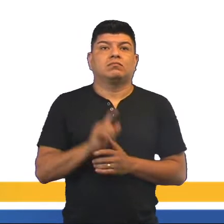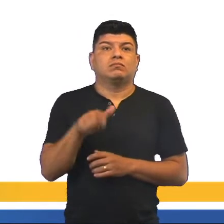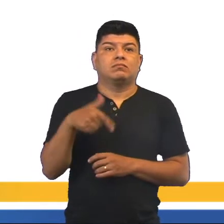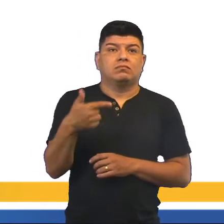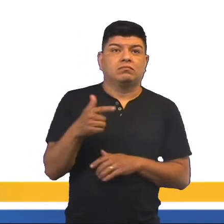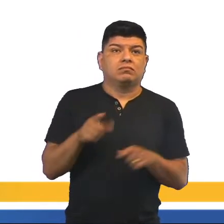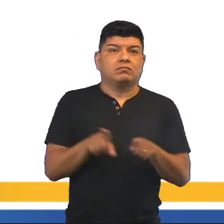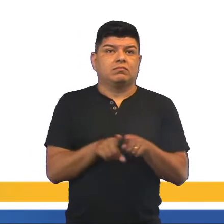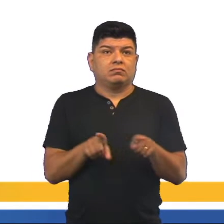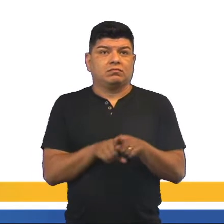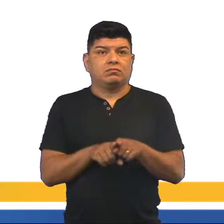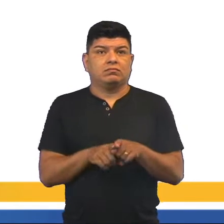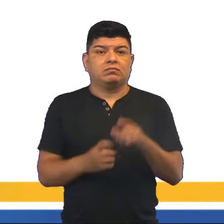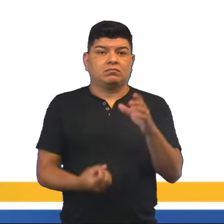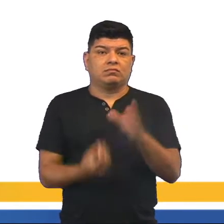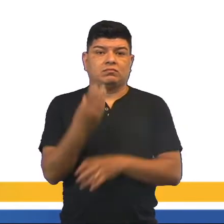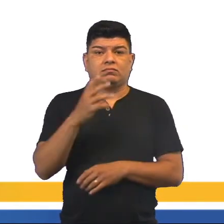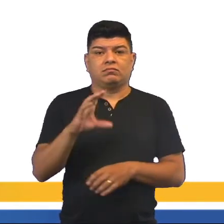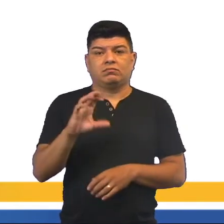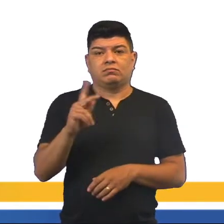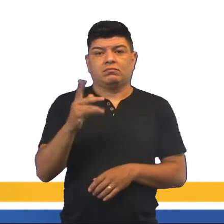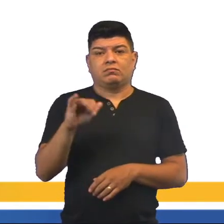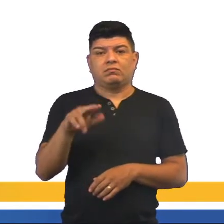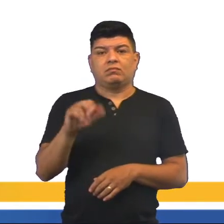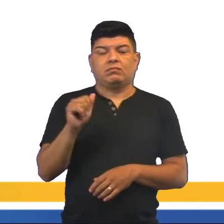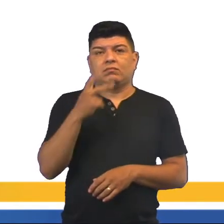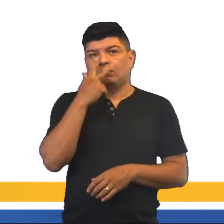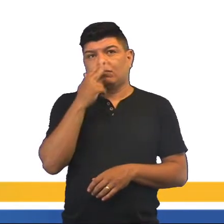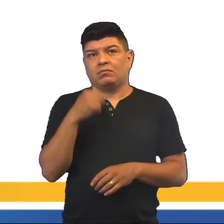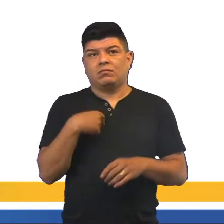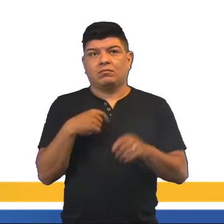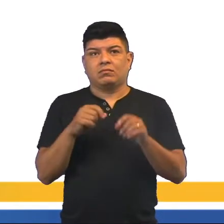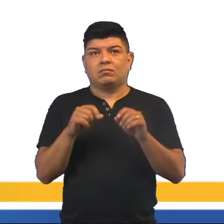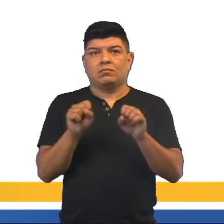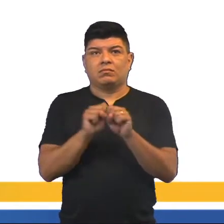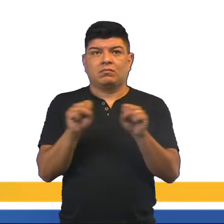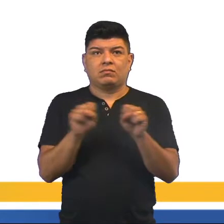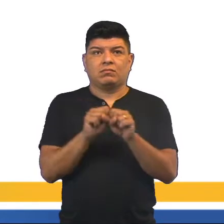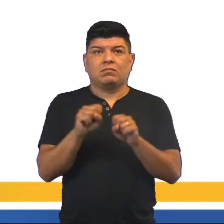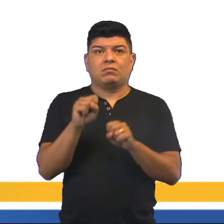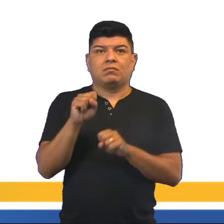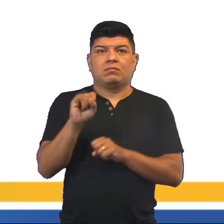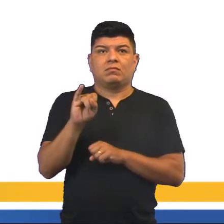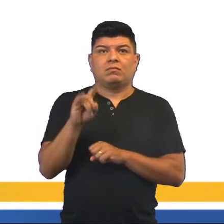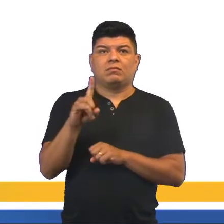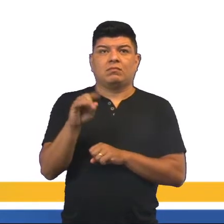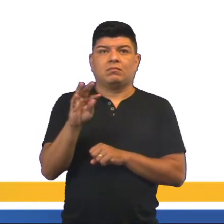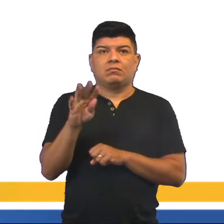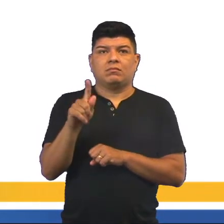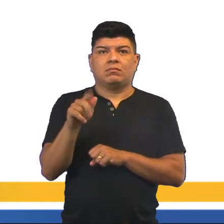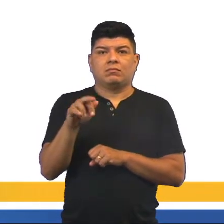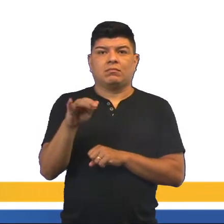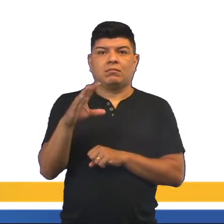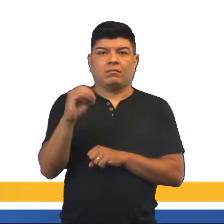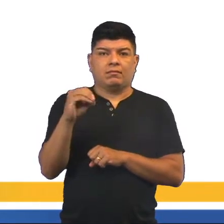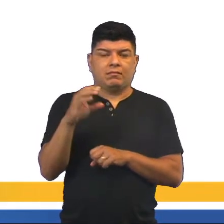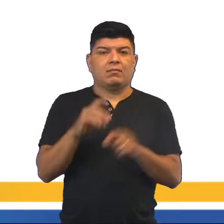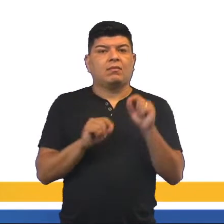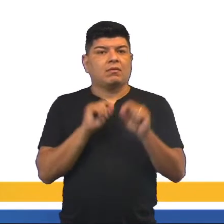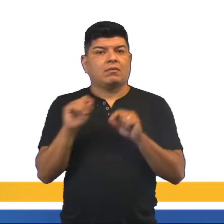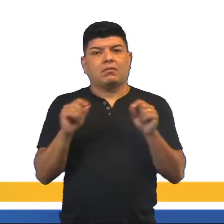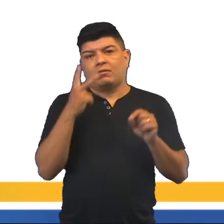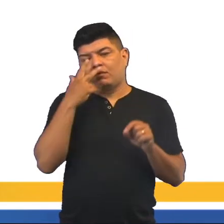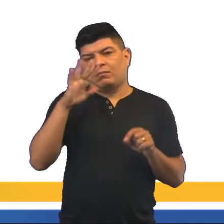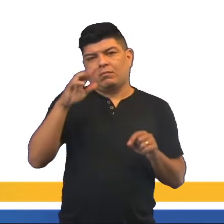Outra forma de escrita nasce na China, é chamada de sistema ideográfico. A forma mais antiga de escrita na China remonta